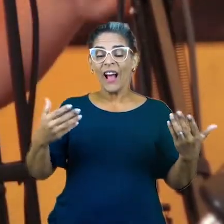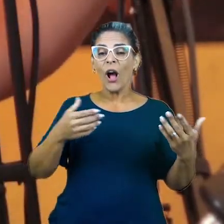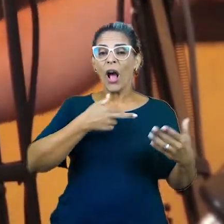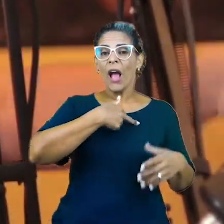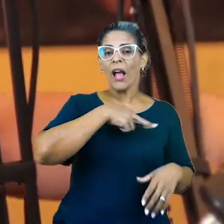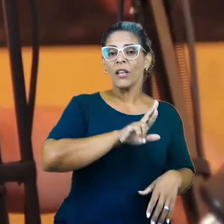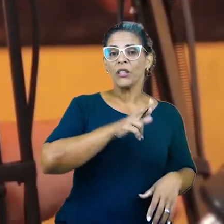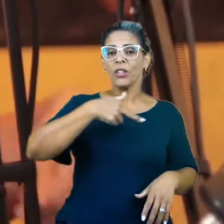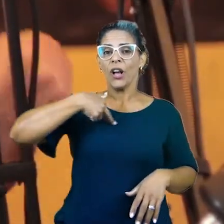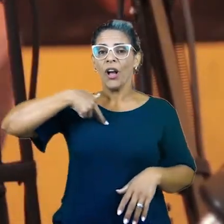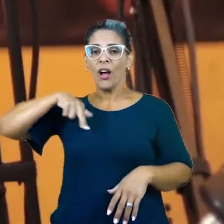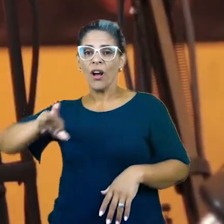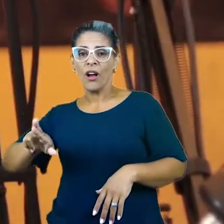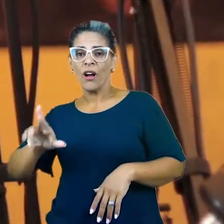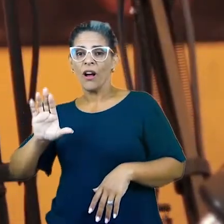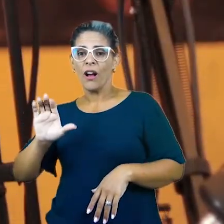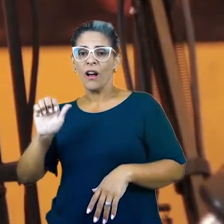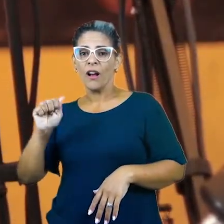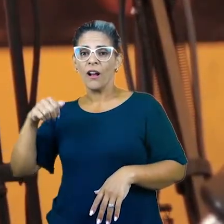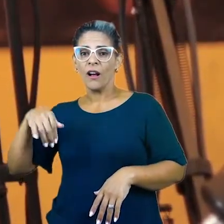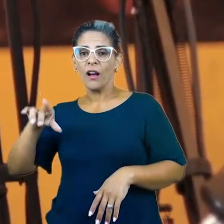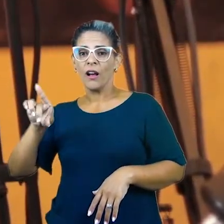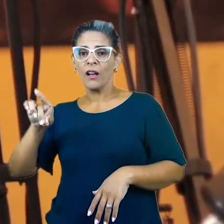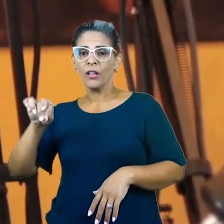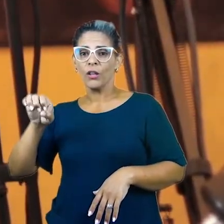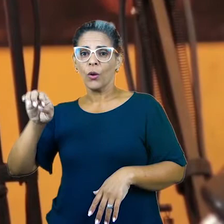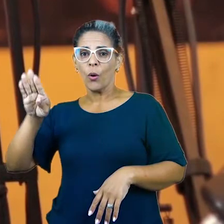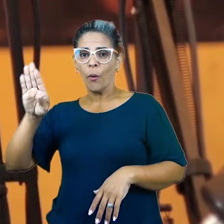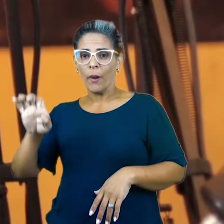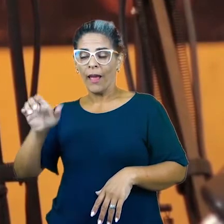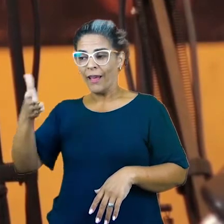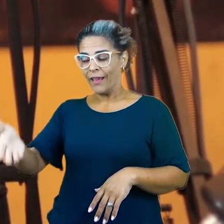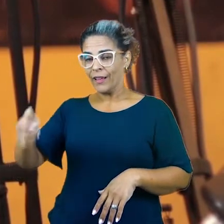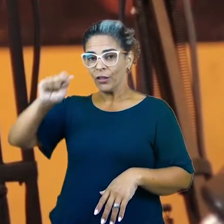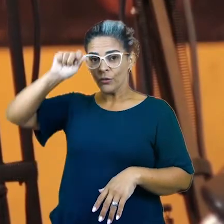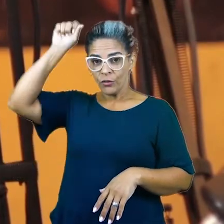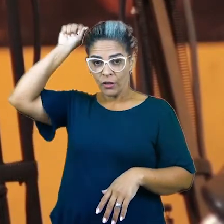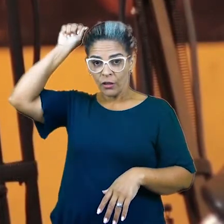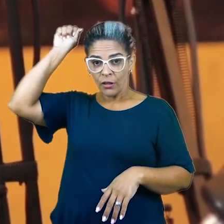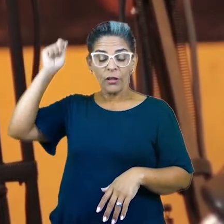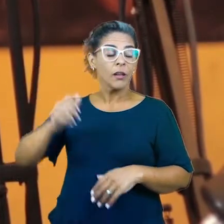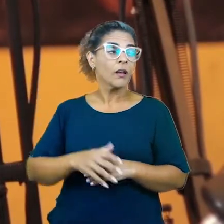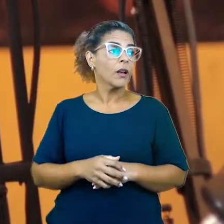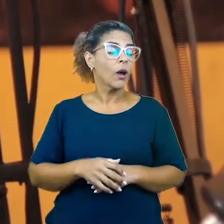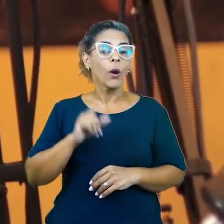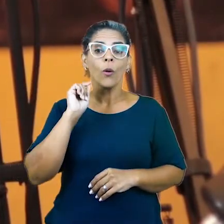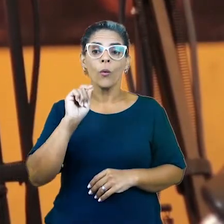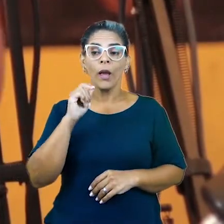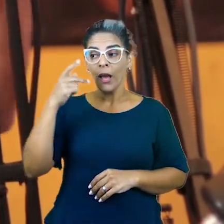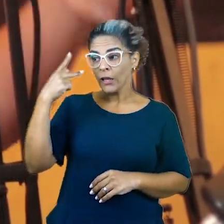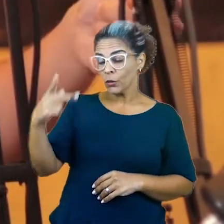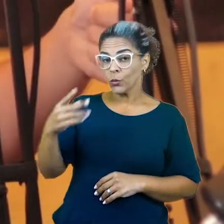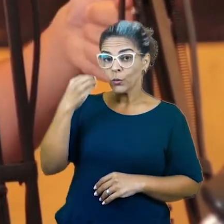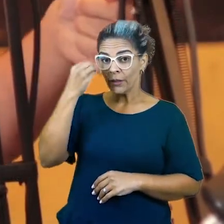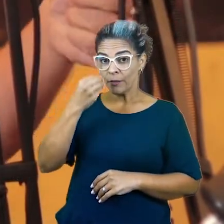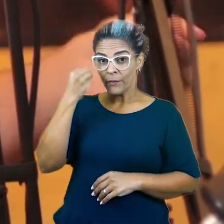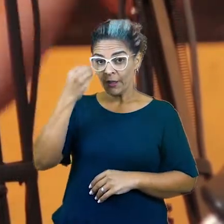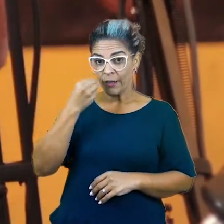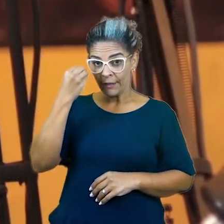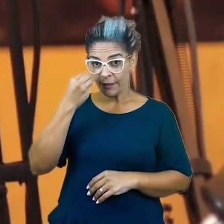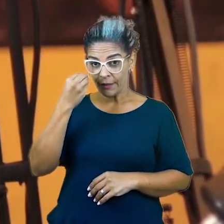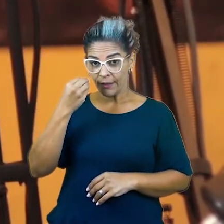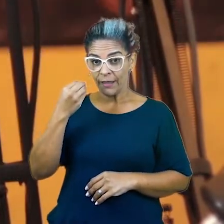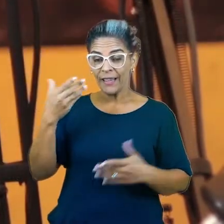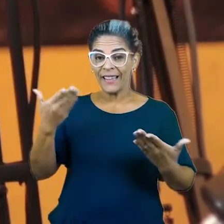candomblé e da experiência aqui do Schneider. Veja, a tua experiência,